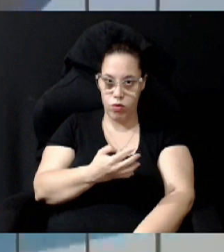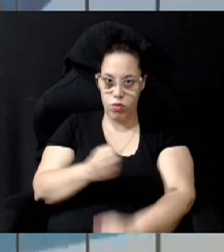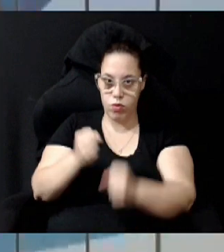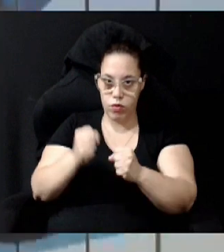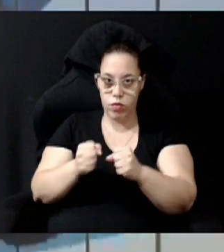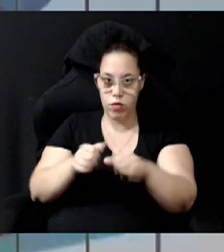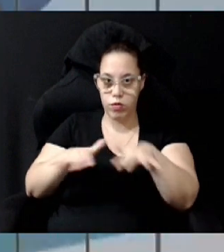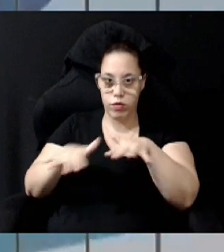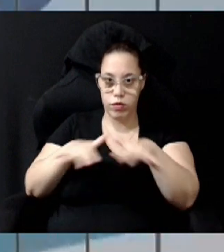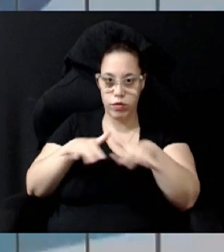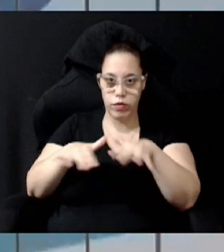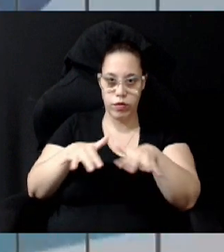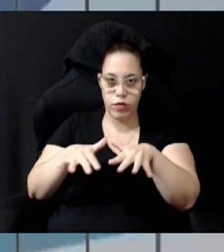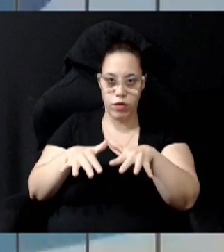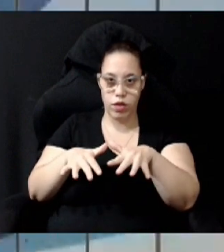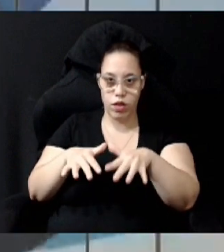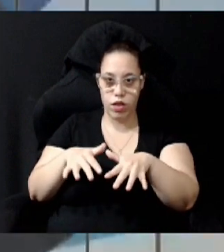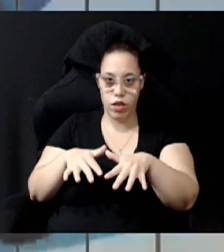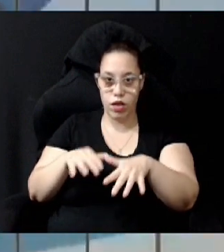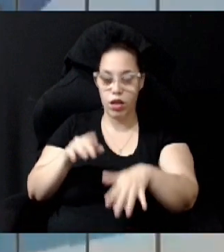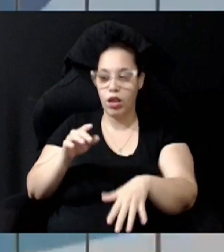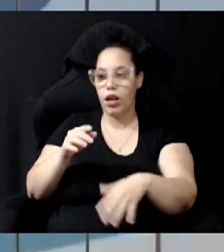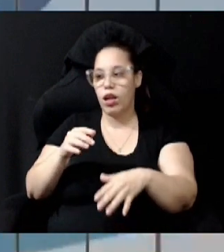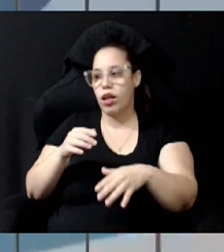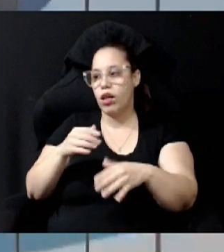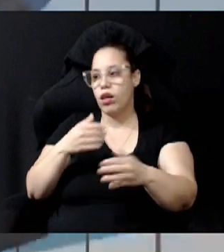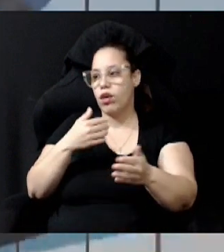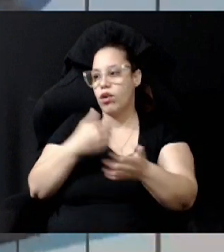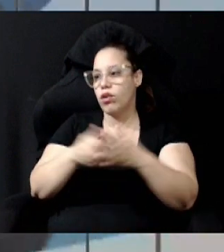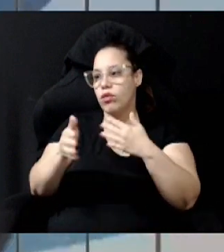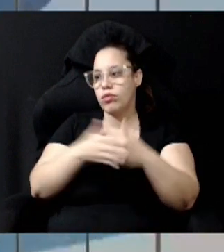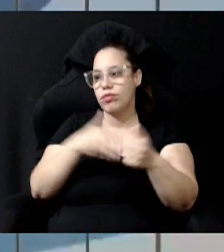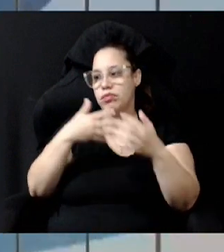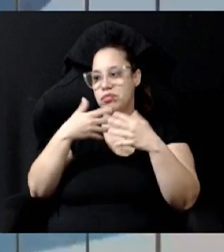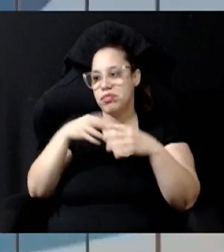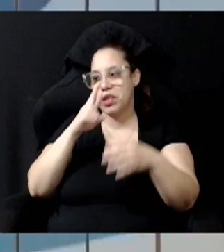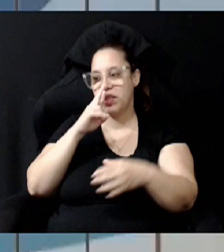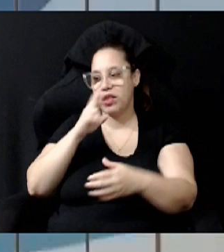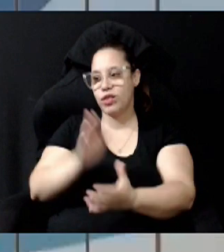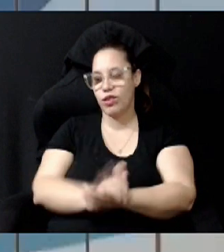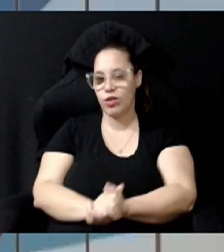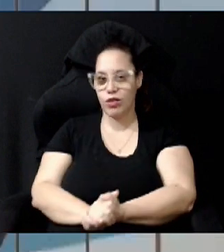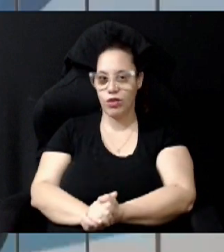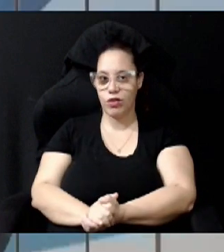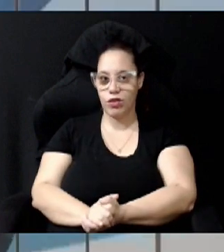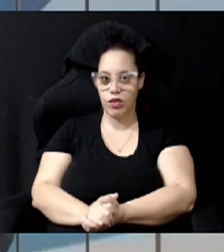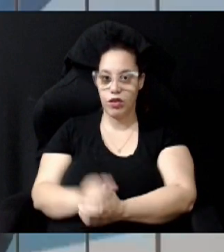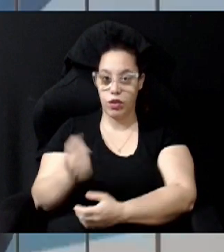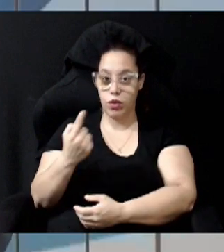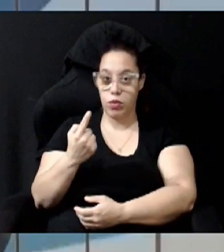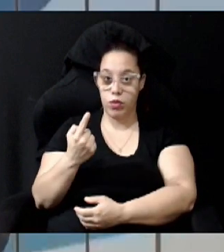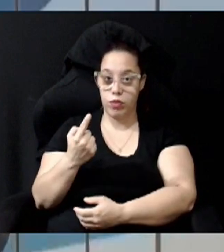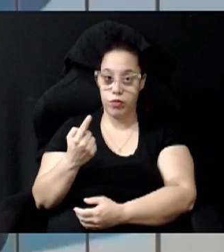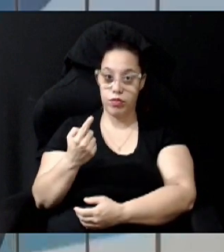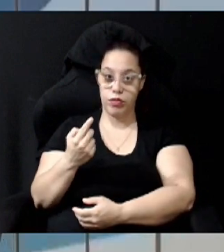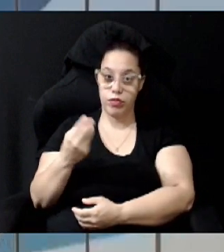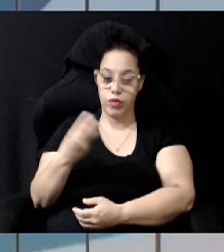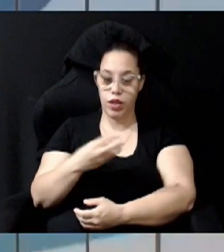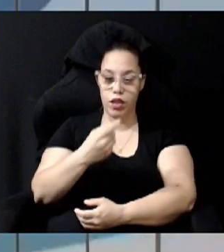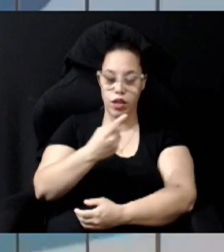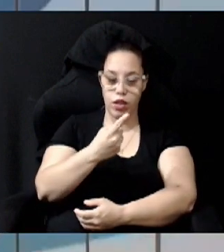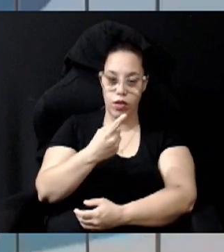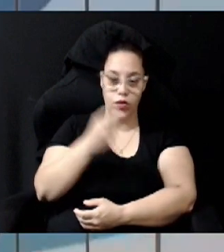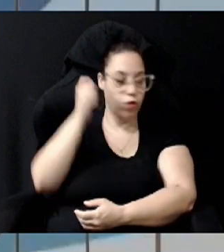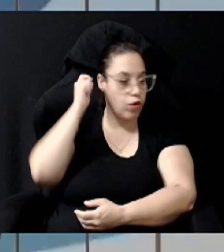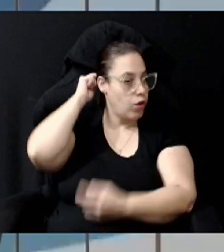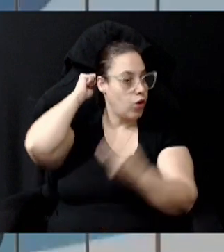vocês não se entenderem, eu resolvo. Da forma que ele quis, Ou né? seja, plenipotenciário. Sim. Primeiro golpe. Em 1831, segundo